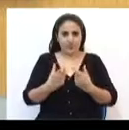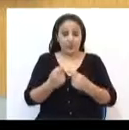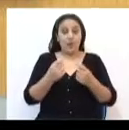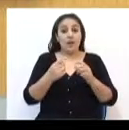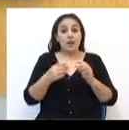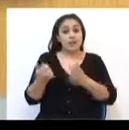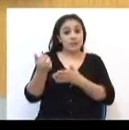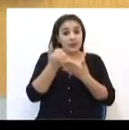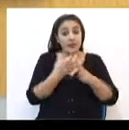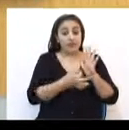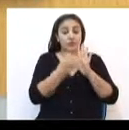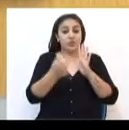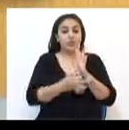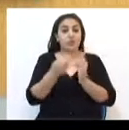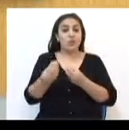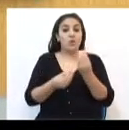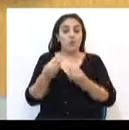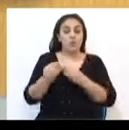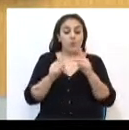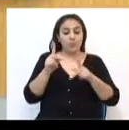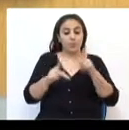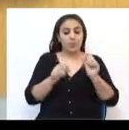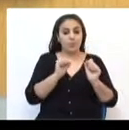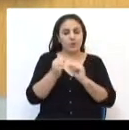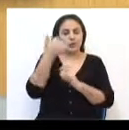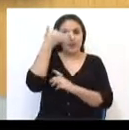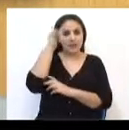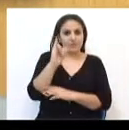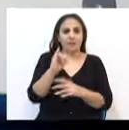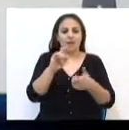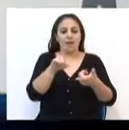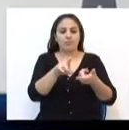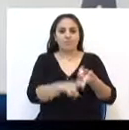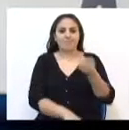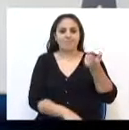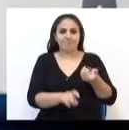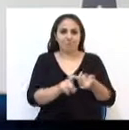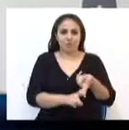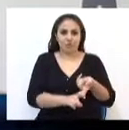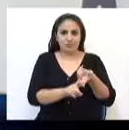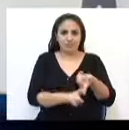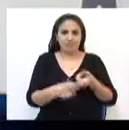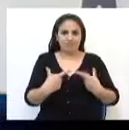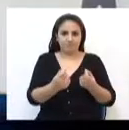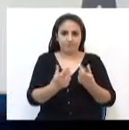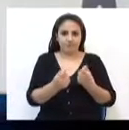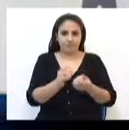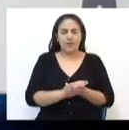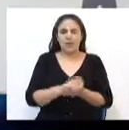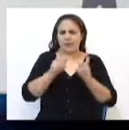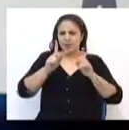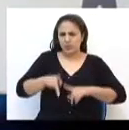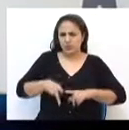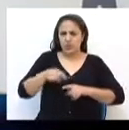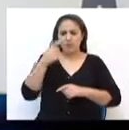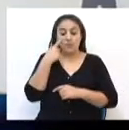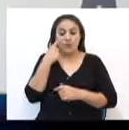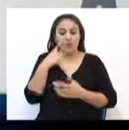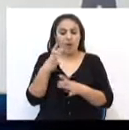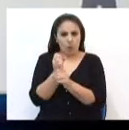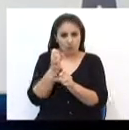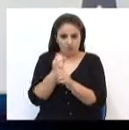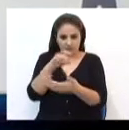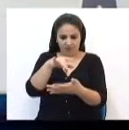traz dicas de como a população pode evitar o endividamento. Um consumidor consciente que pegar a sua fatura e verificar